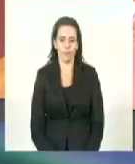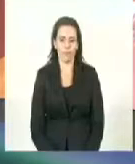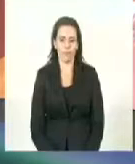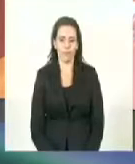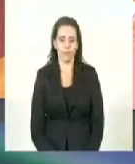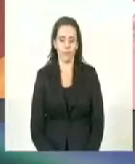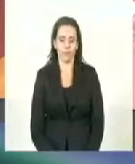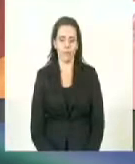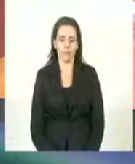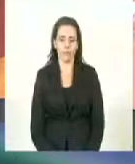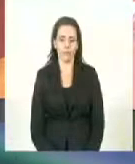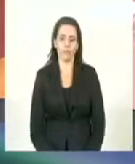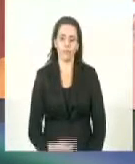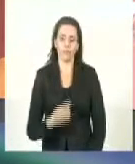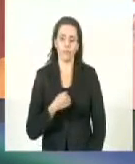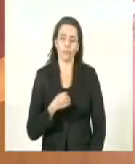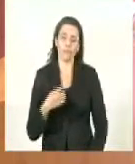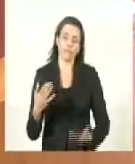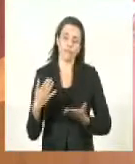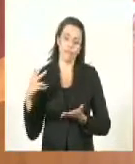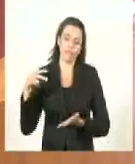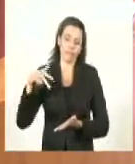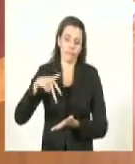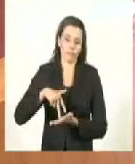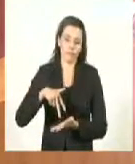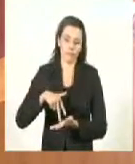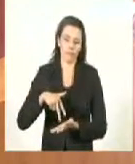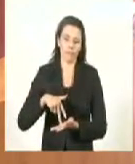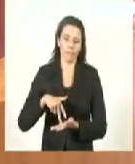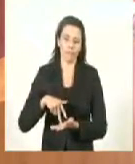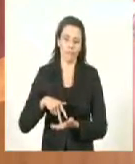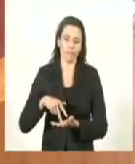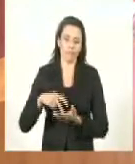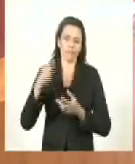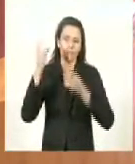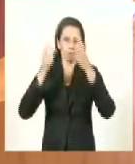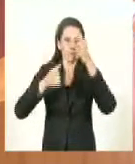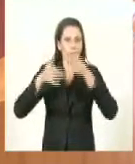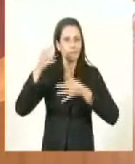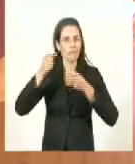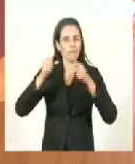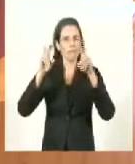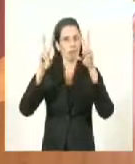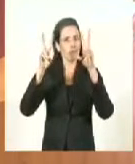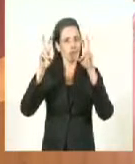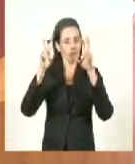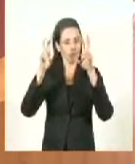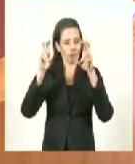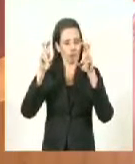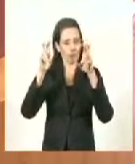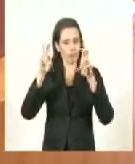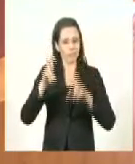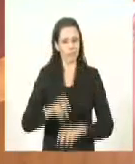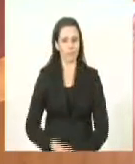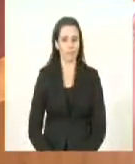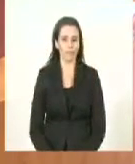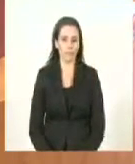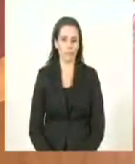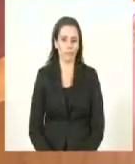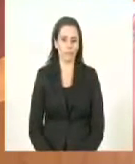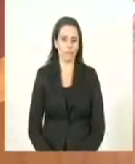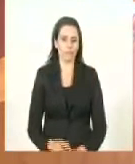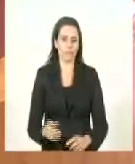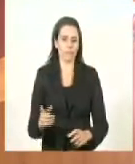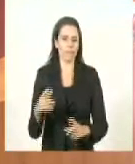eu venho à tribuna aqui para abordar o assunto tratado no pequeno expediente pela